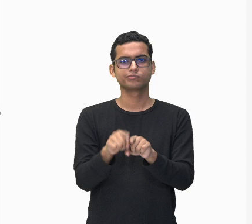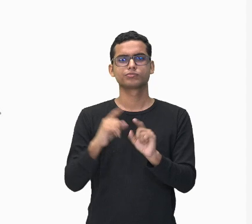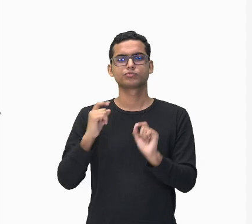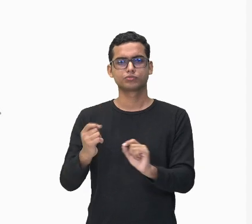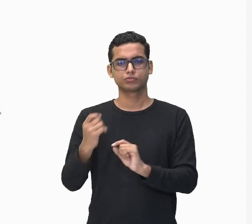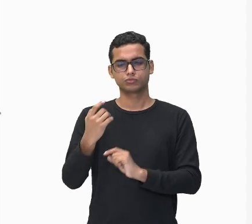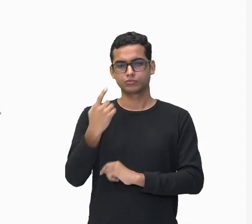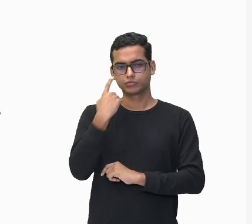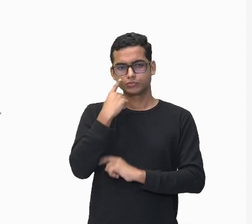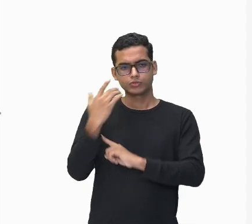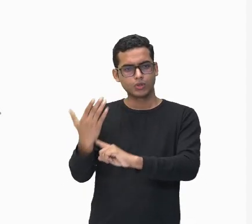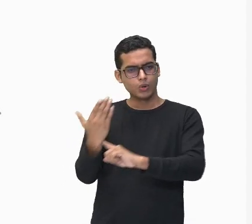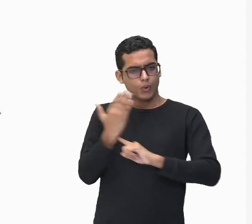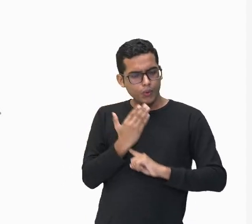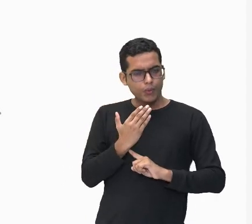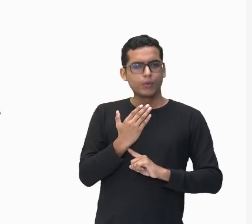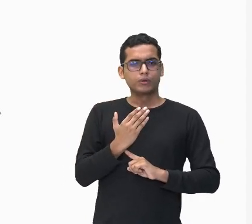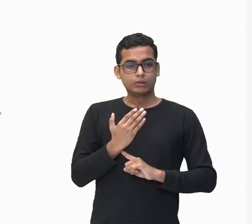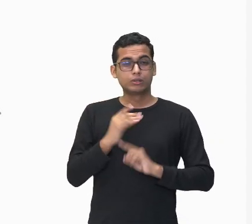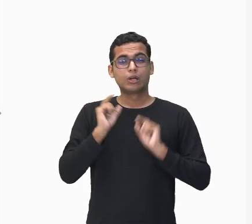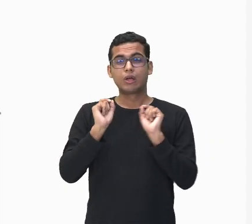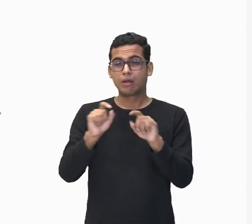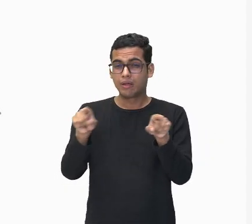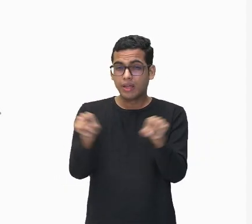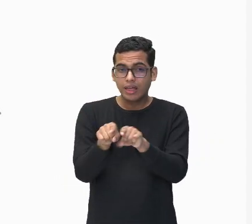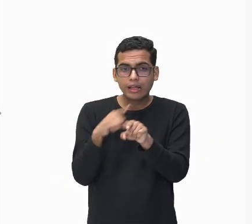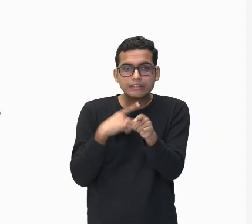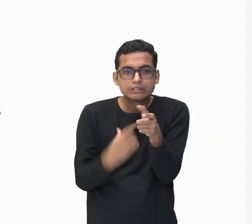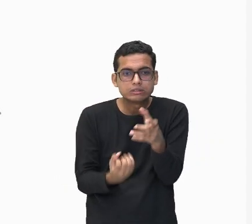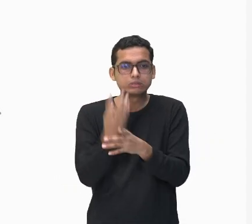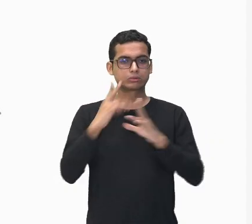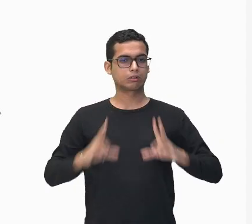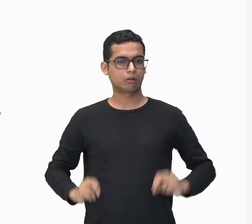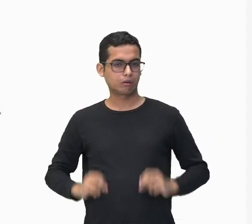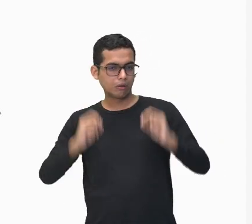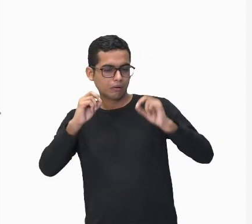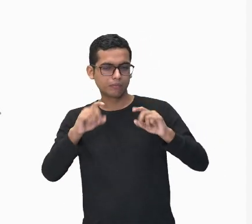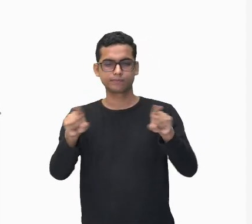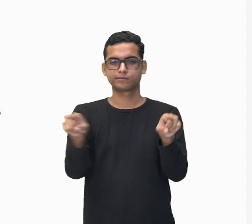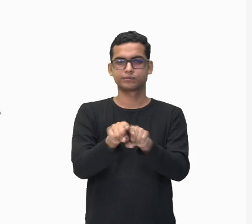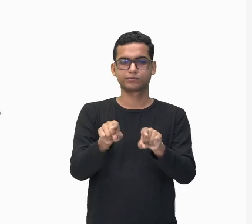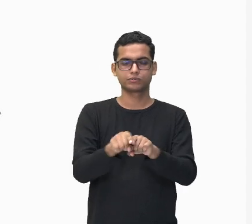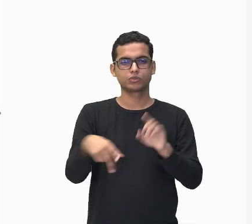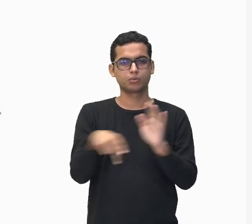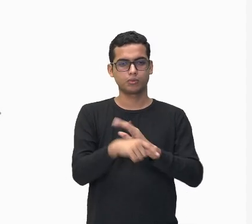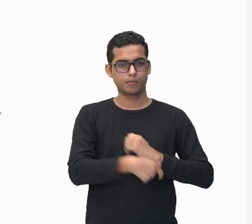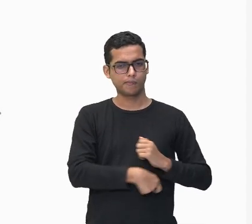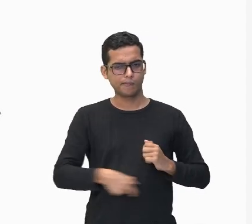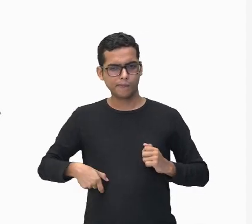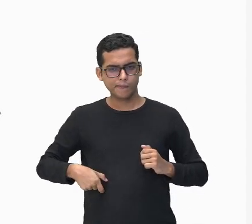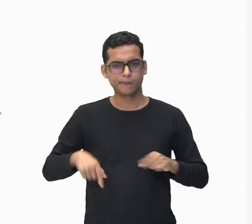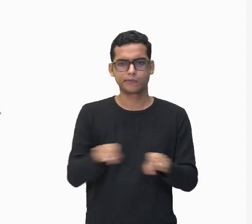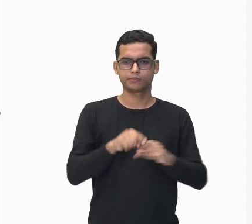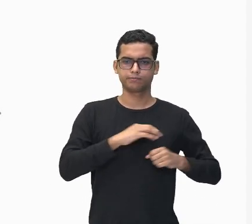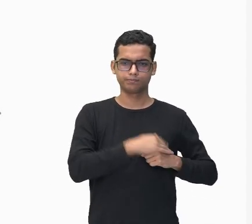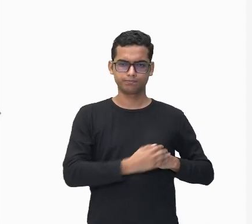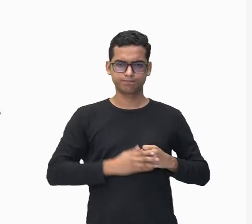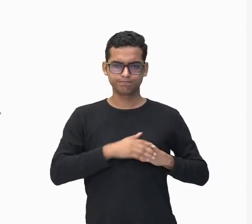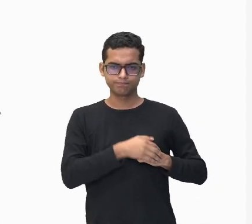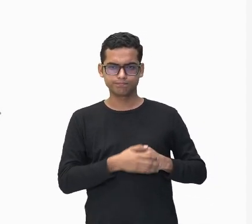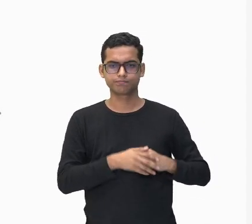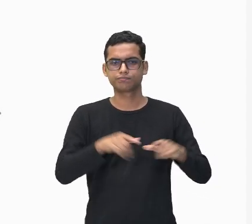né, a essa questão do surgimento de câncer de colo, de mama, do diabetes tipo 2,